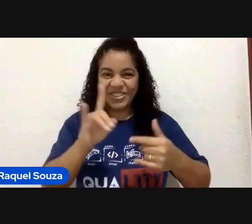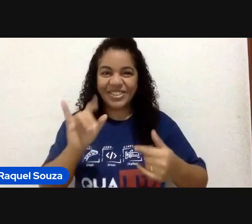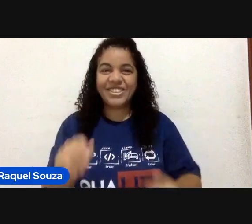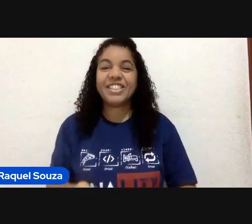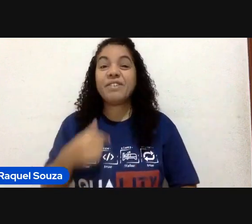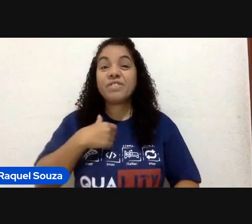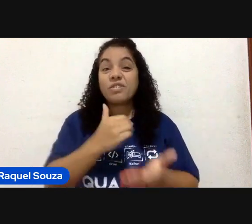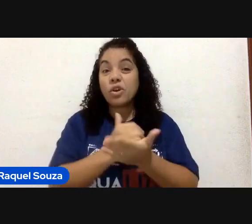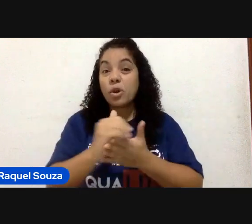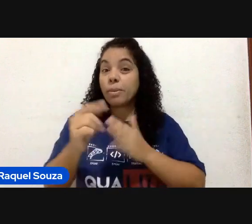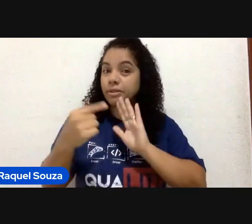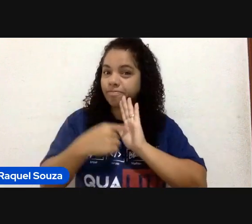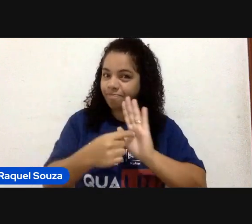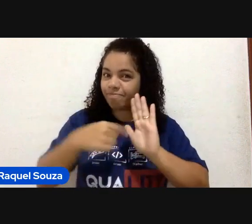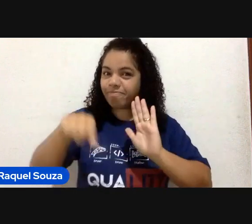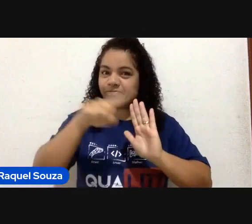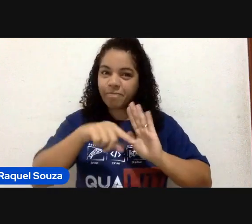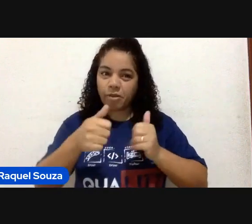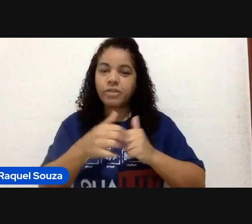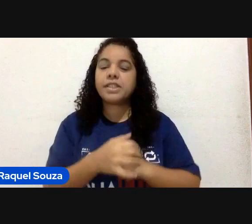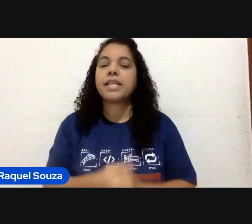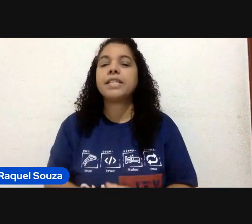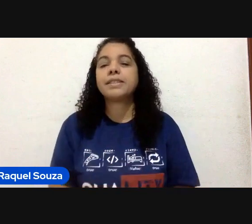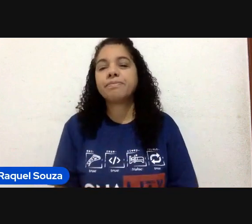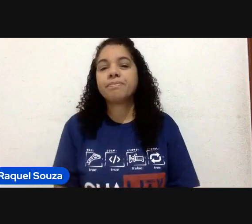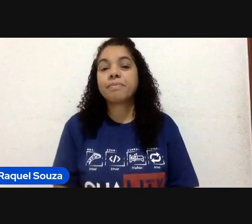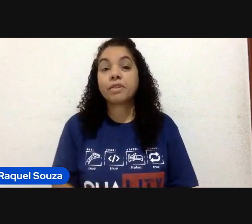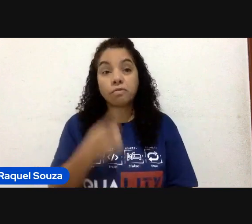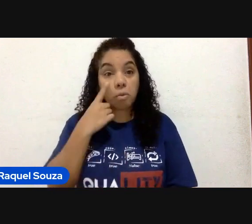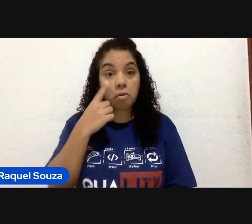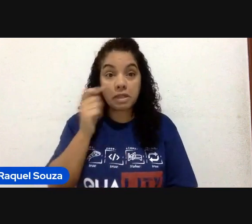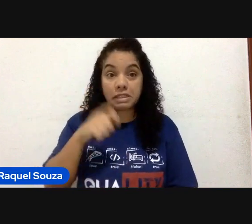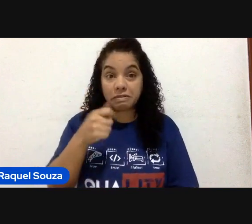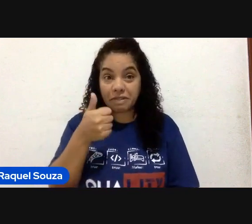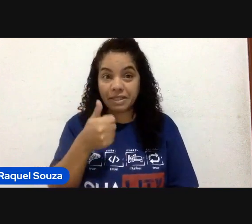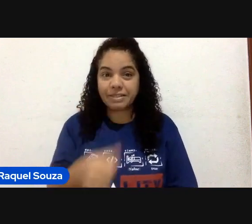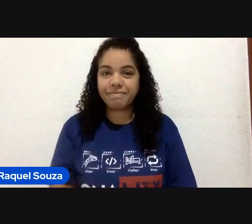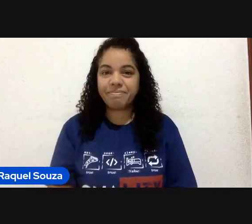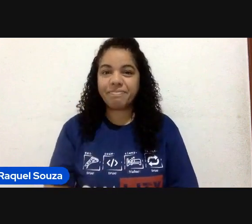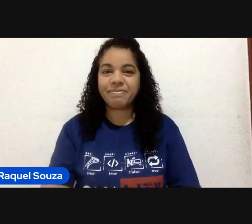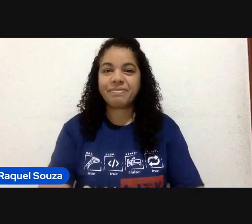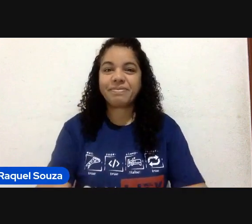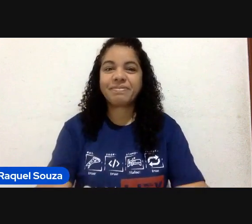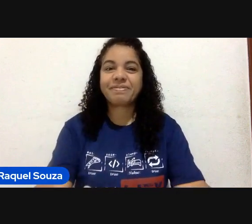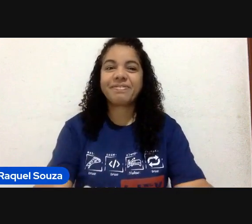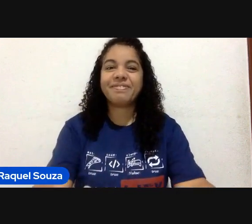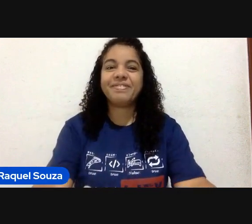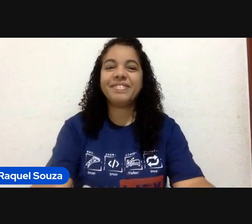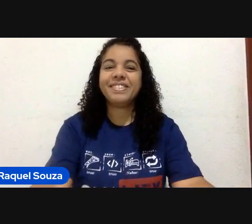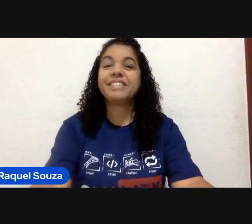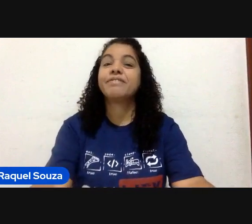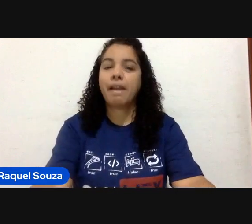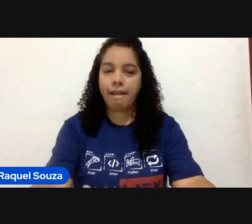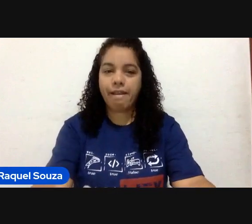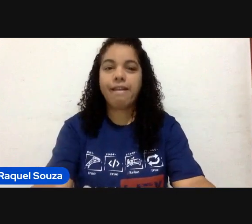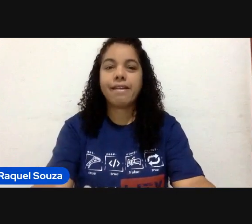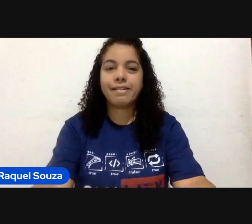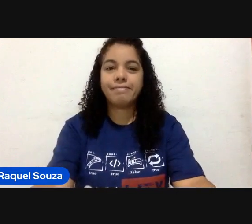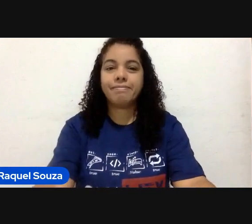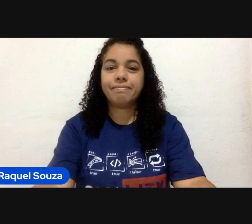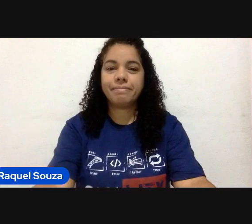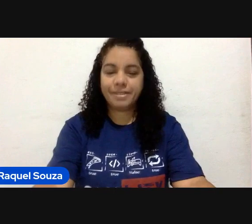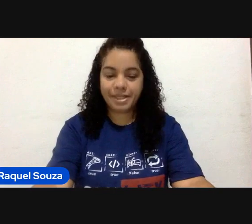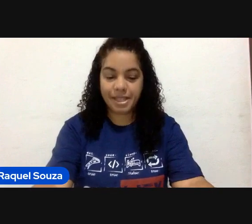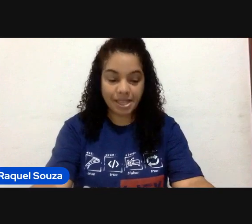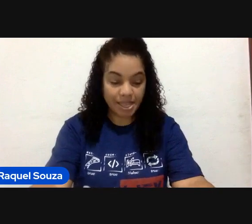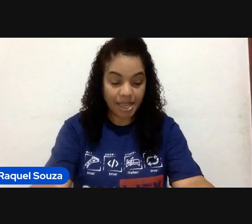Vou começar apresentando aqui para vocês, tá? Vamos ver aqui se vai rolar. Vai. É tudo